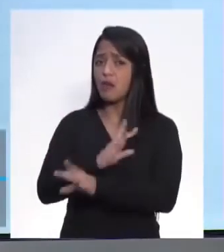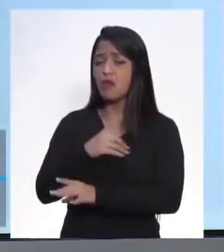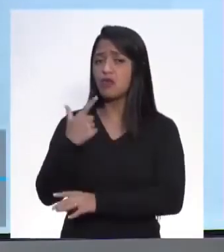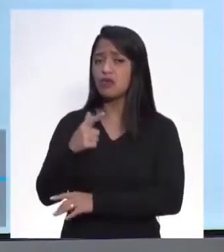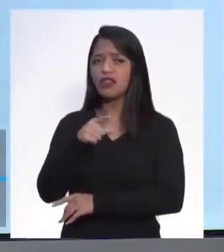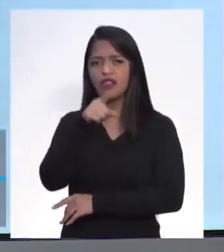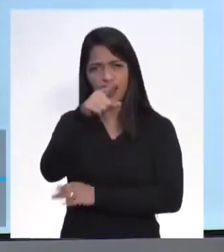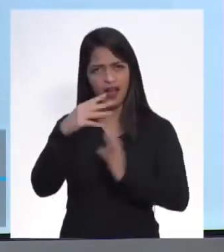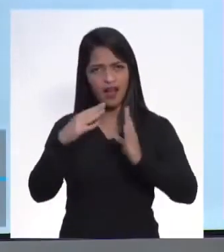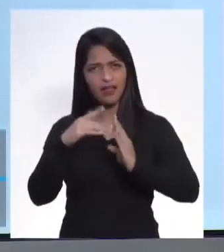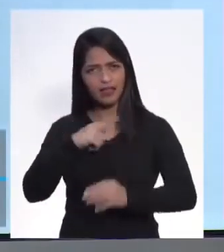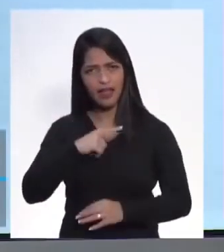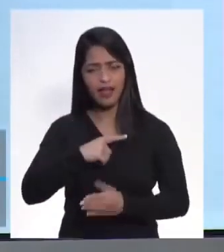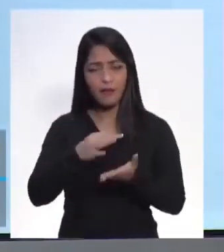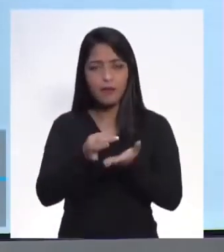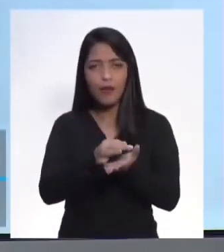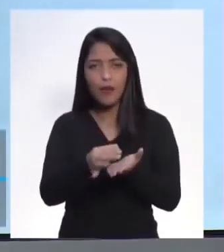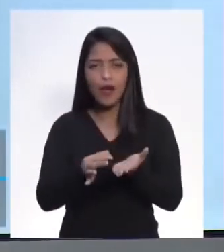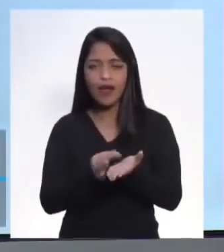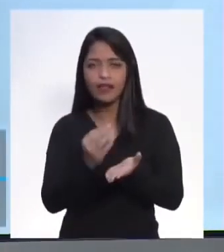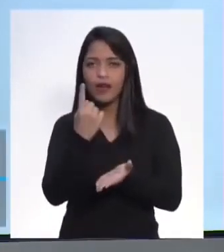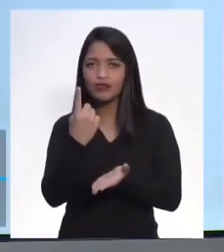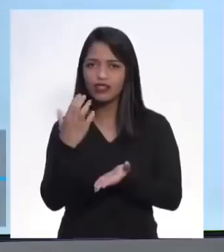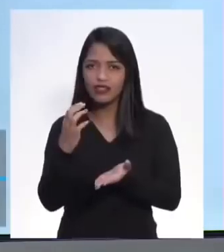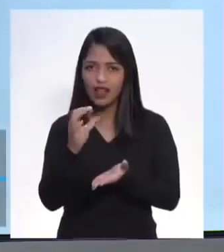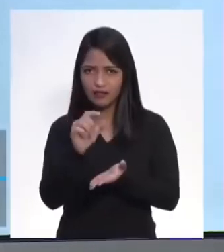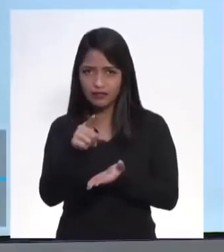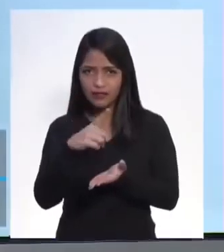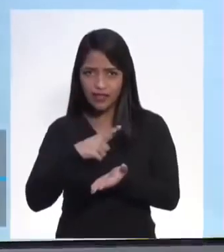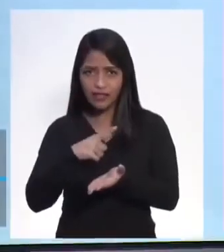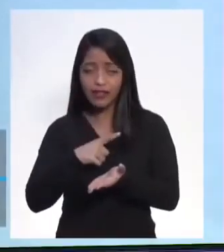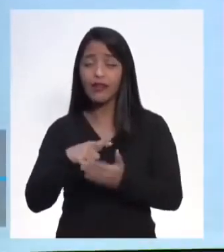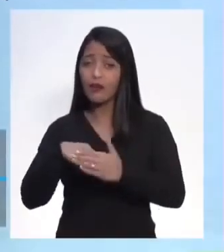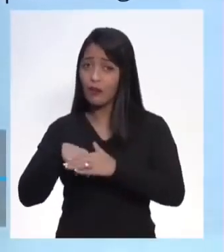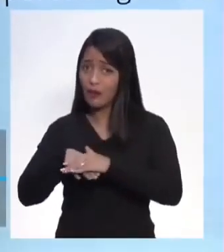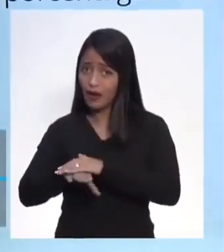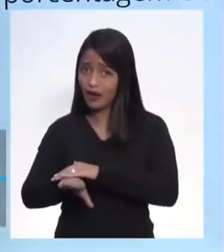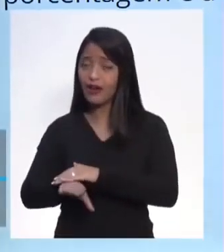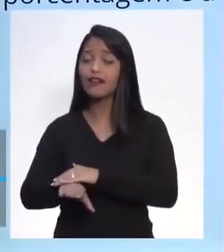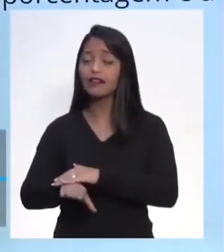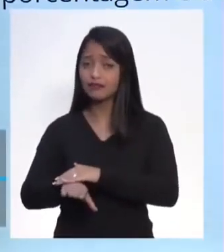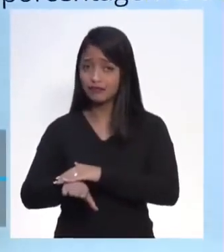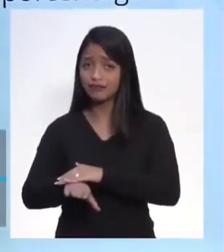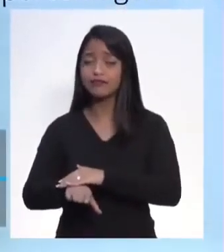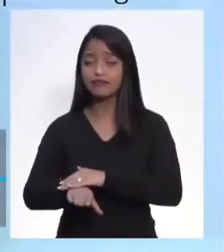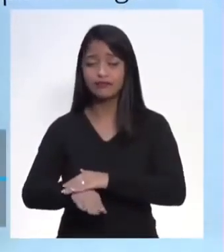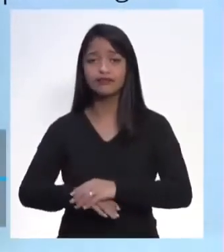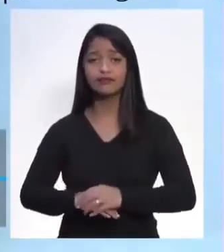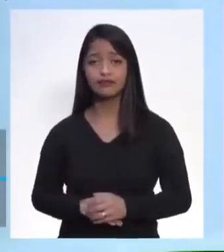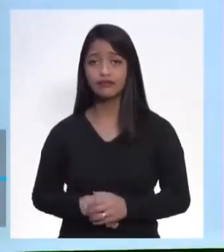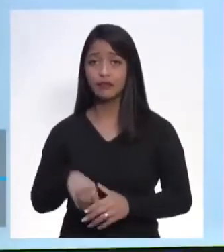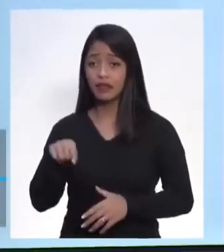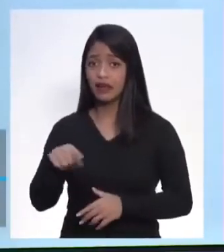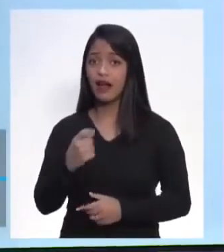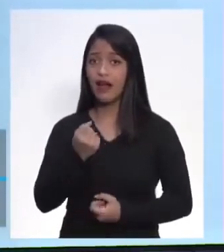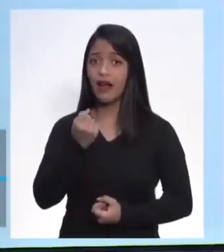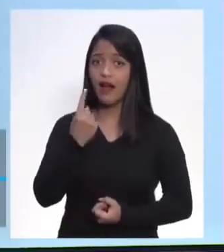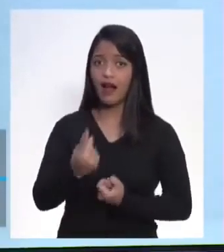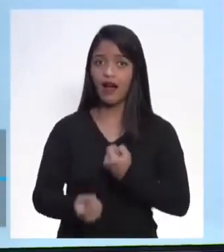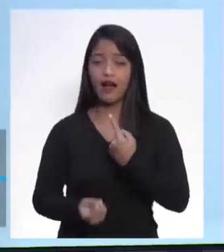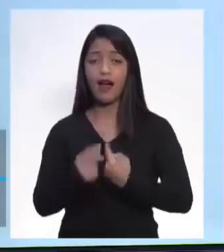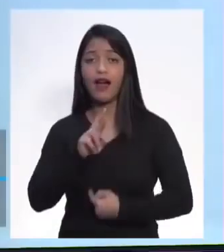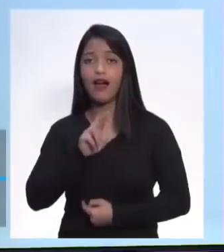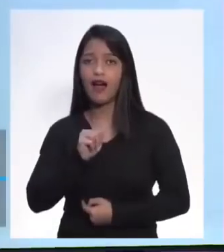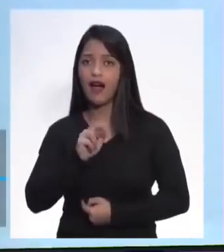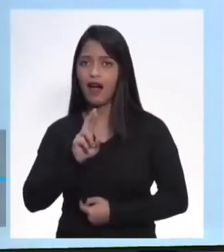1 centavo? Se tiver, procura. Se tiver, guarda também, porque está virando, ou virou, uma raridade, tá bom? Mas o